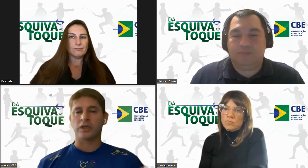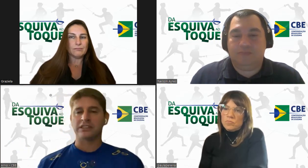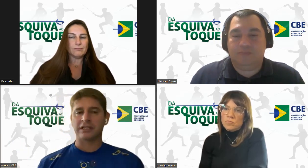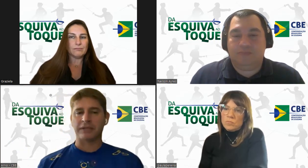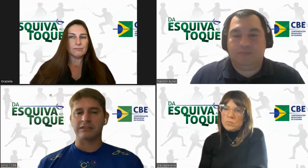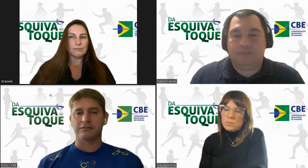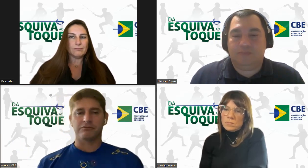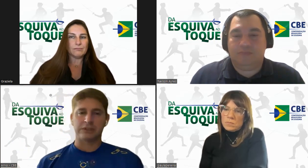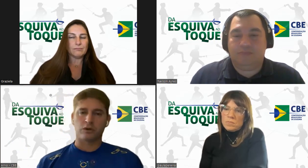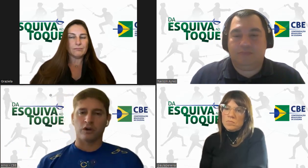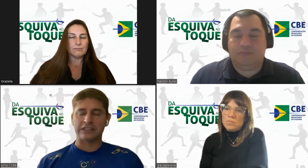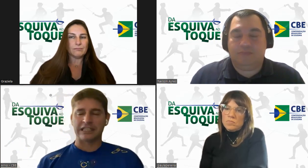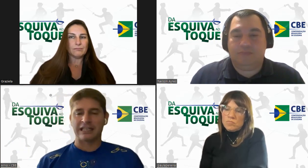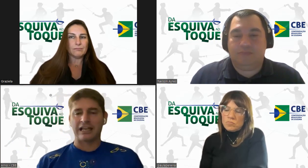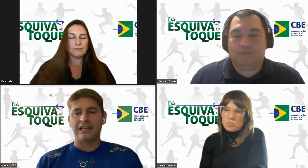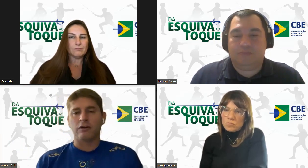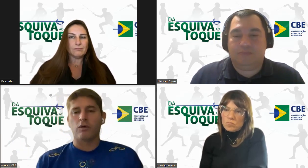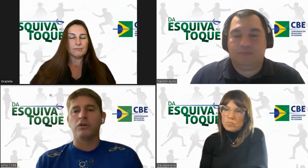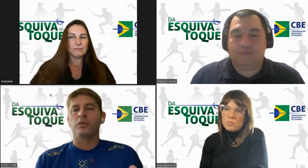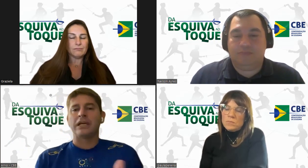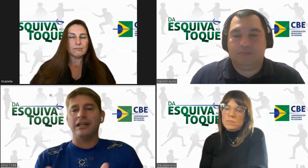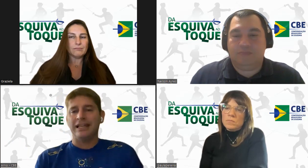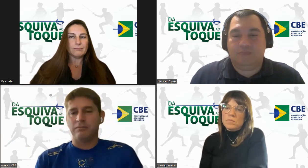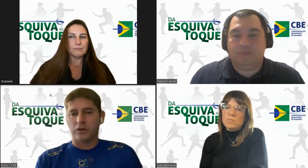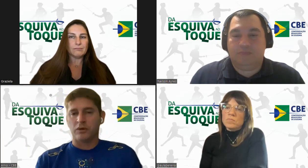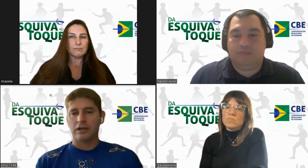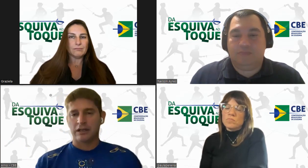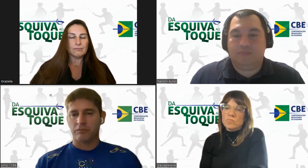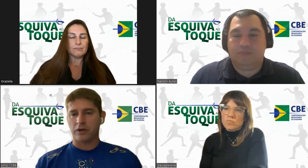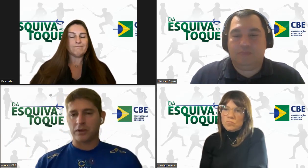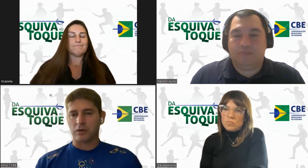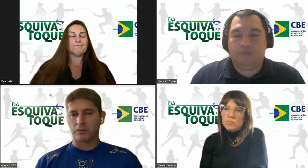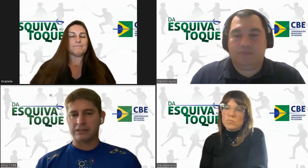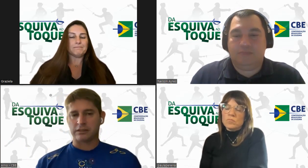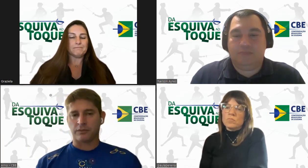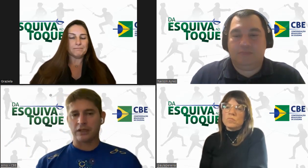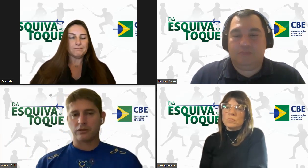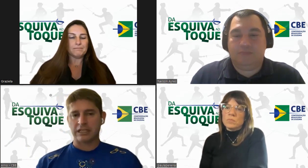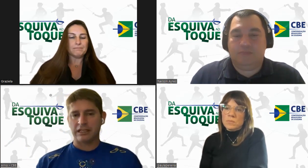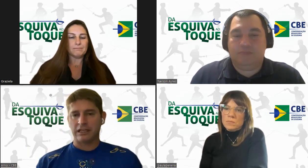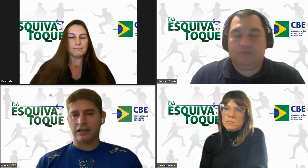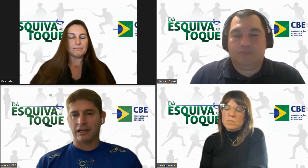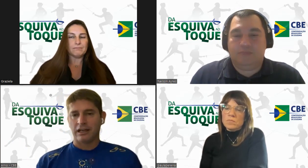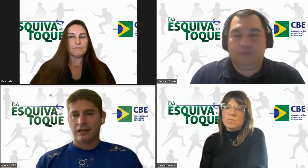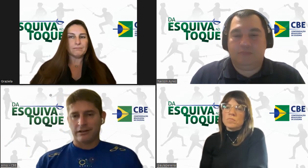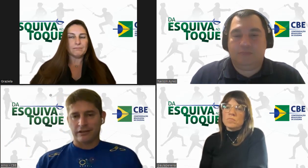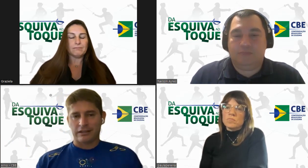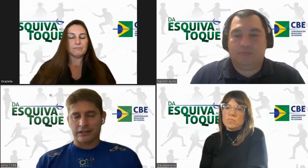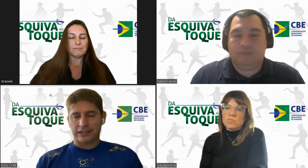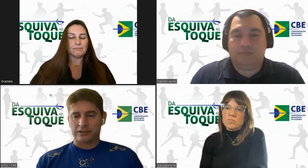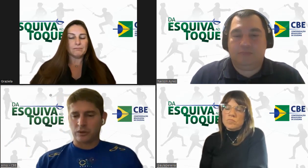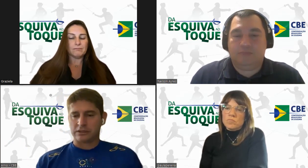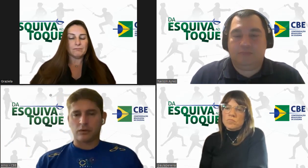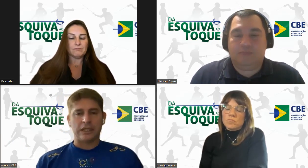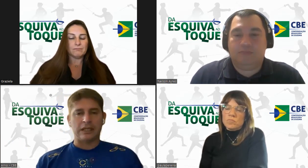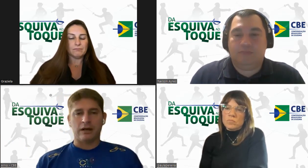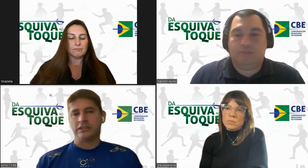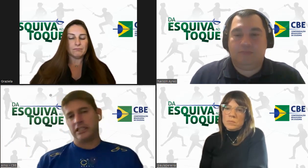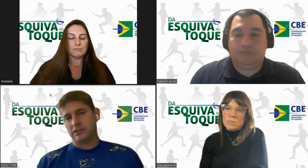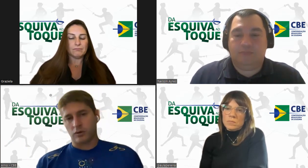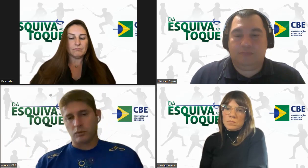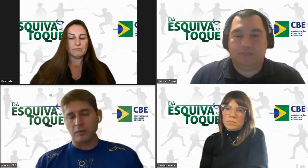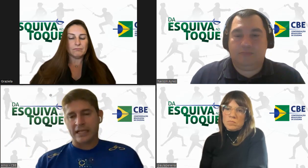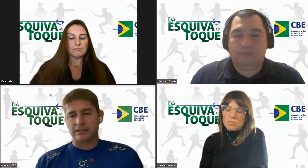um suporte psicológica que ele encontra um equilíbrio para uma competição eu sei que a situação